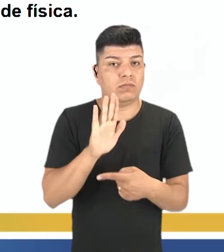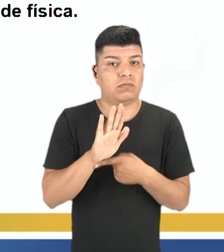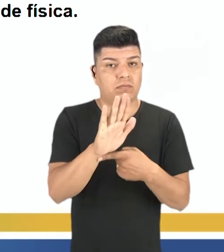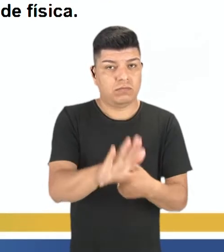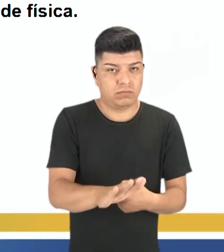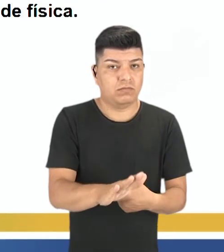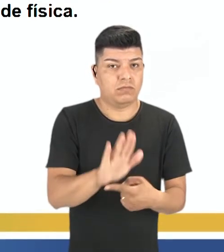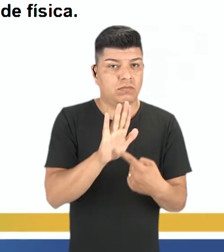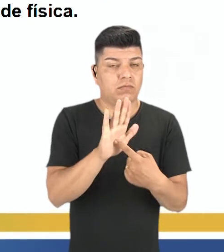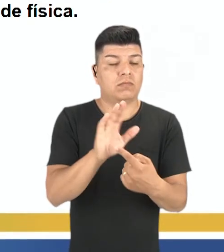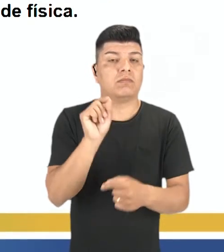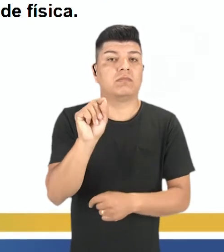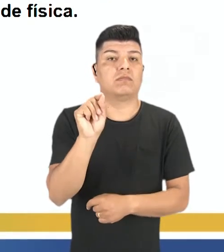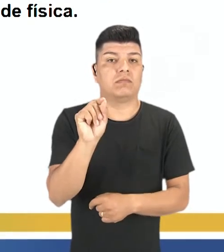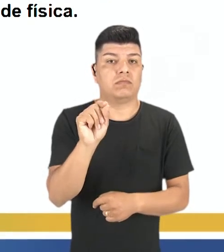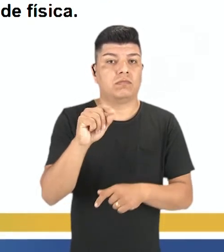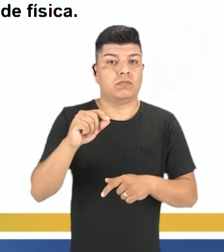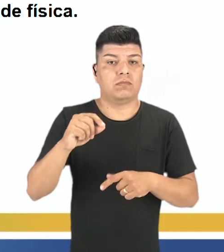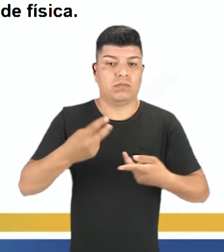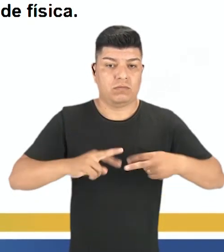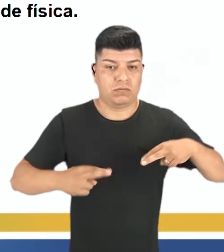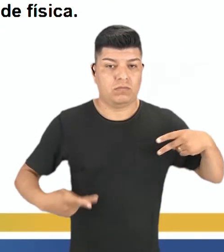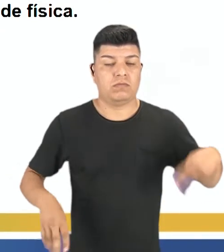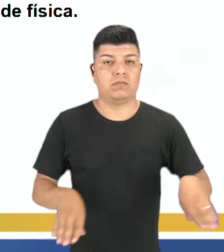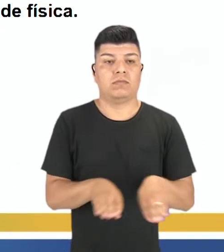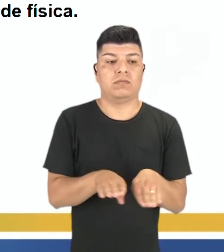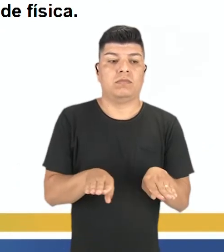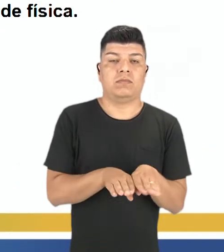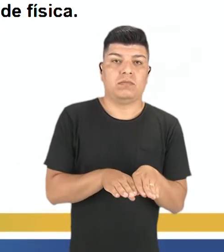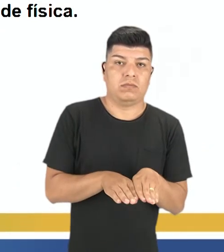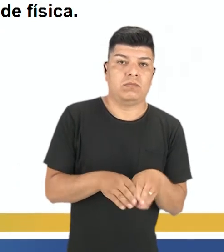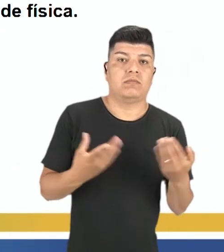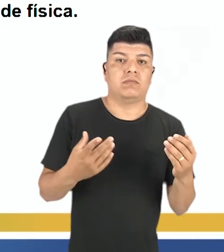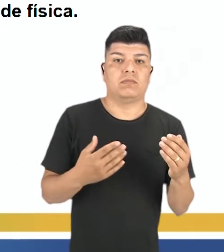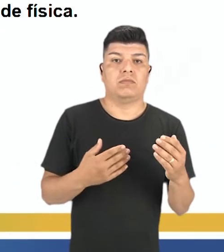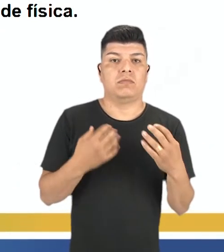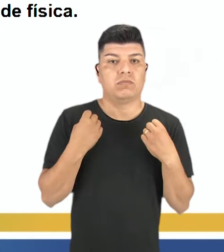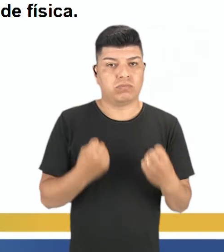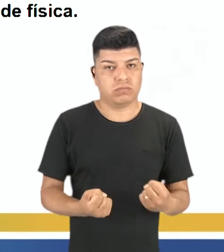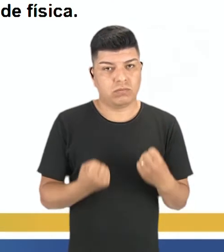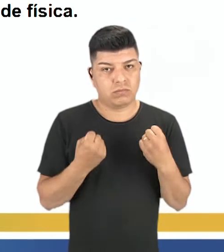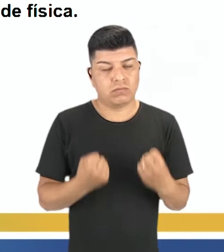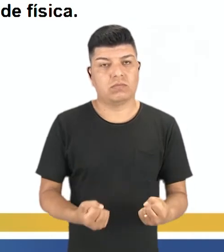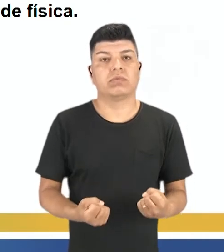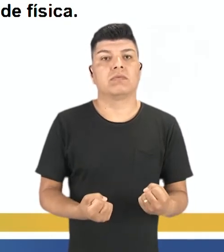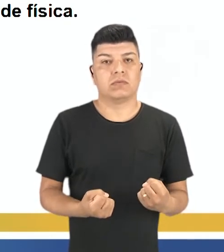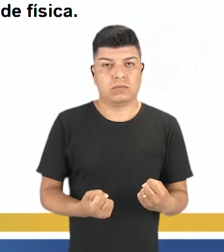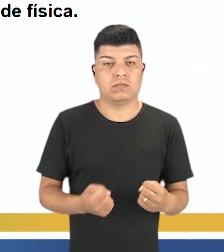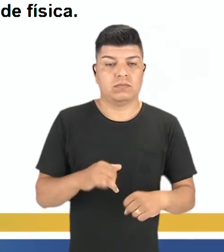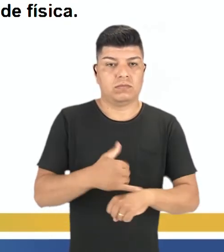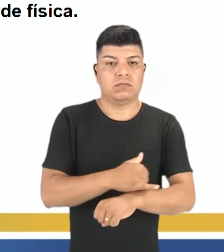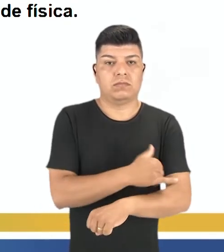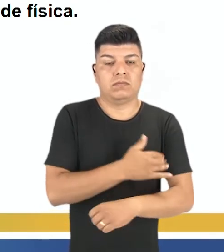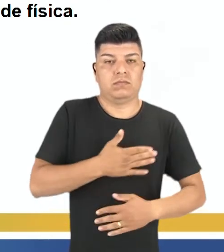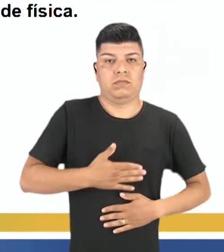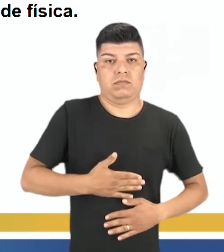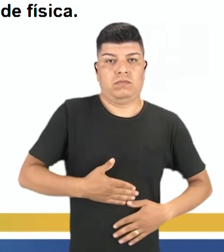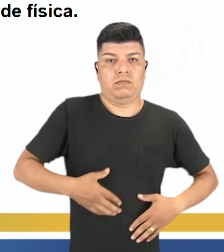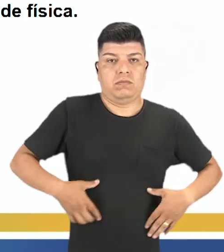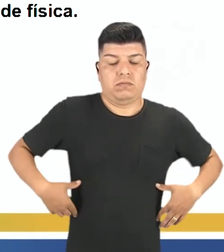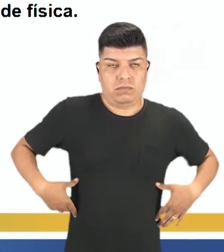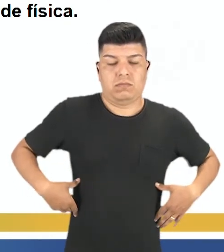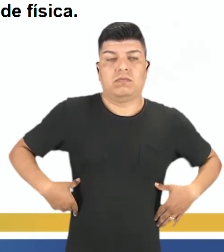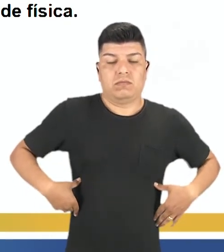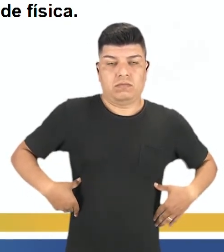contribuem para o aparecimento. O fator genético, sempre, né? O excesso de peso, principalmente o acúmulo na região abdominal, e